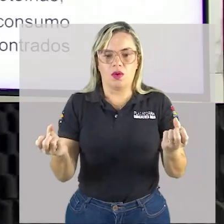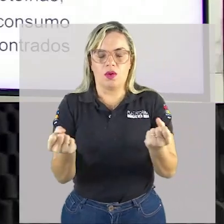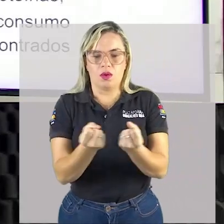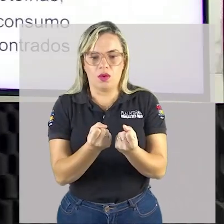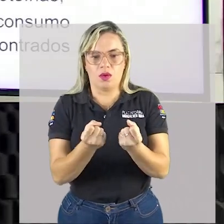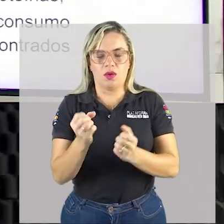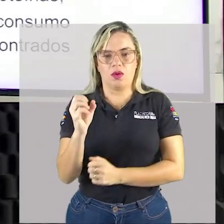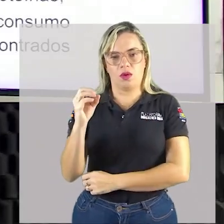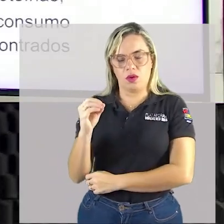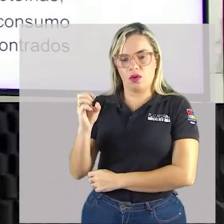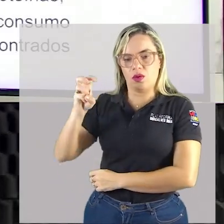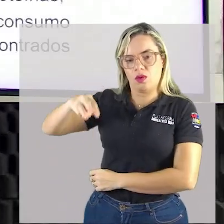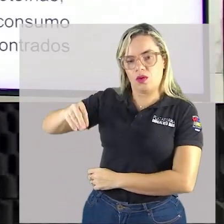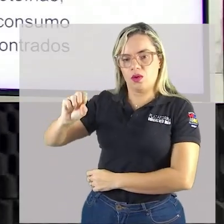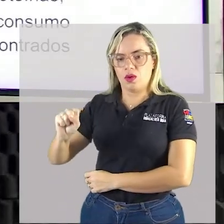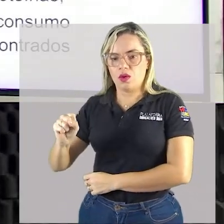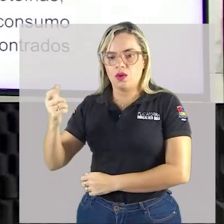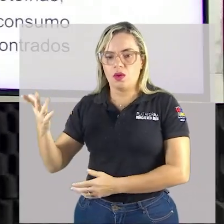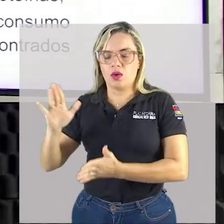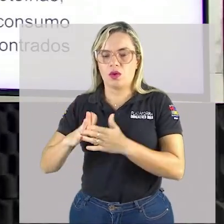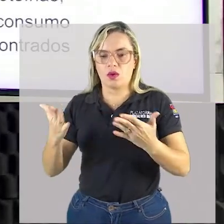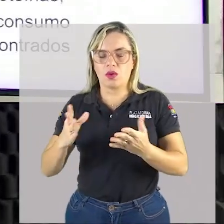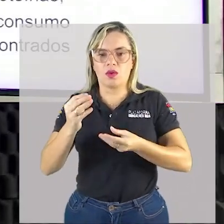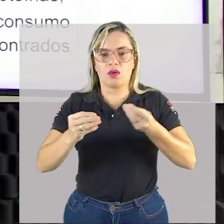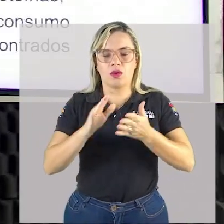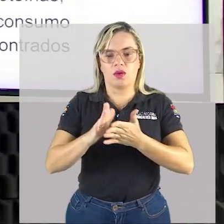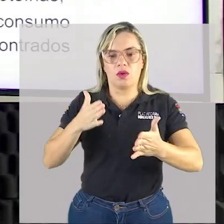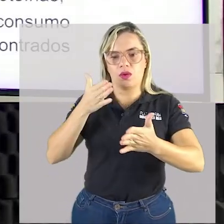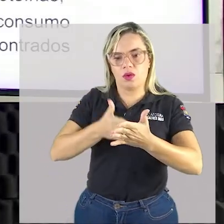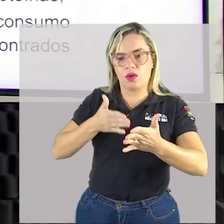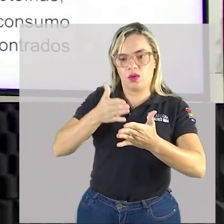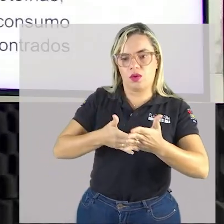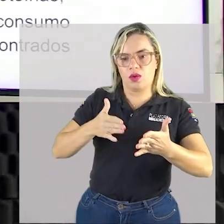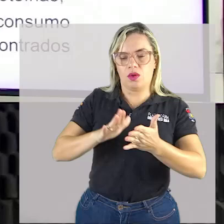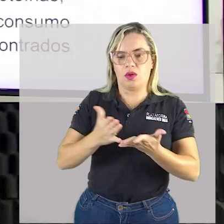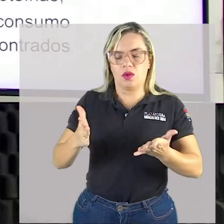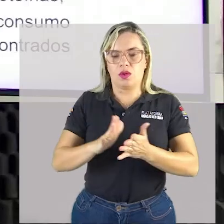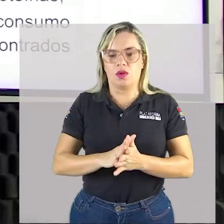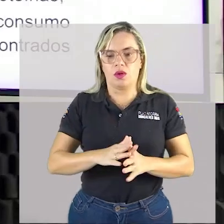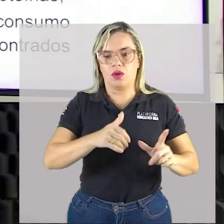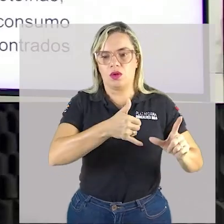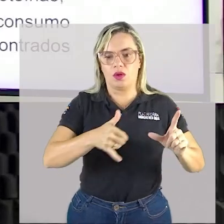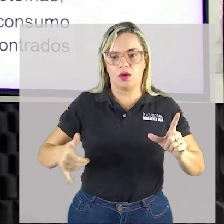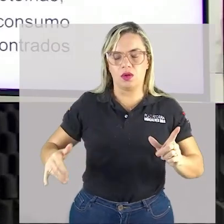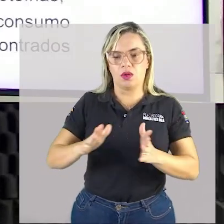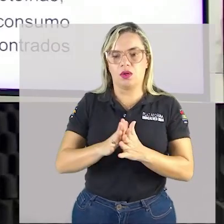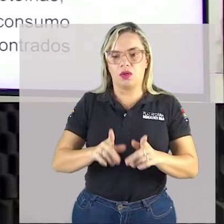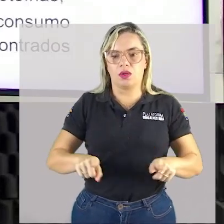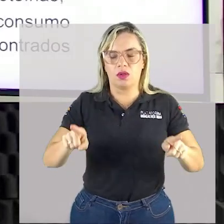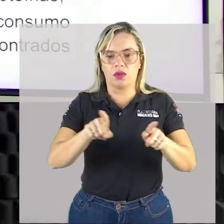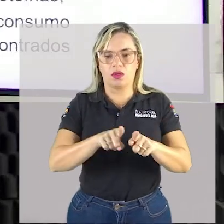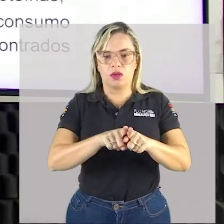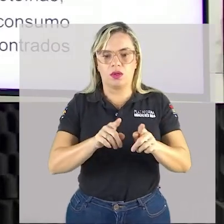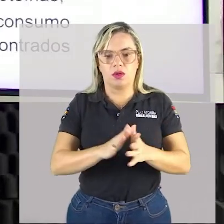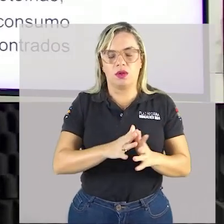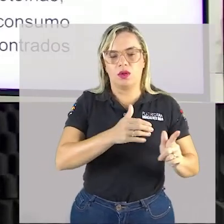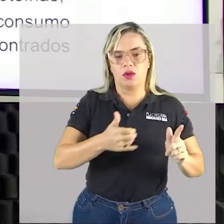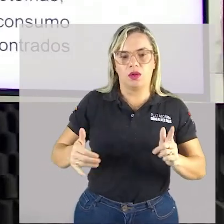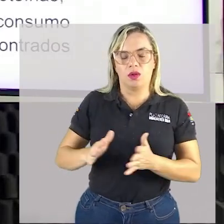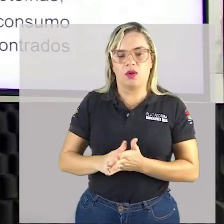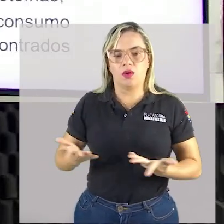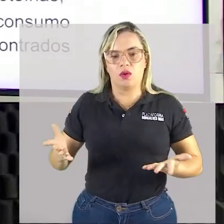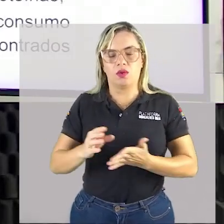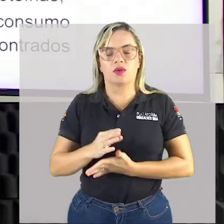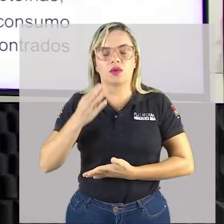Organização Mundial da Saúde, tais como limitar a ingestão de lipídios e glicídios, né, os